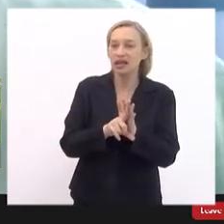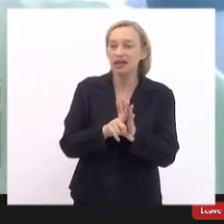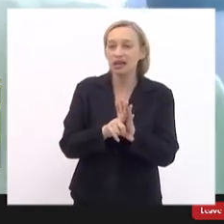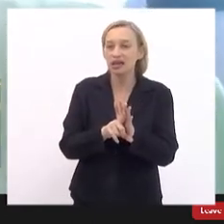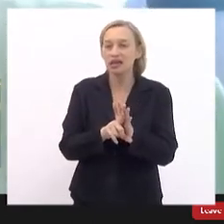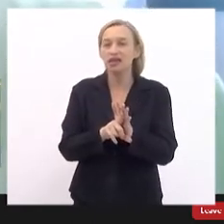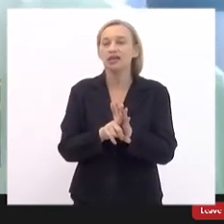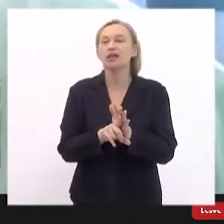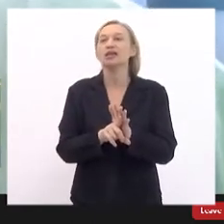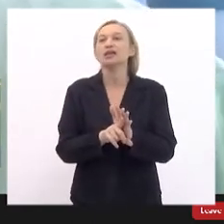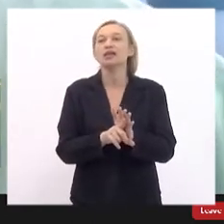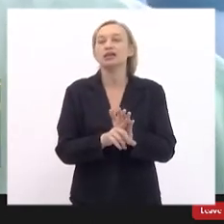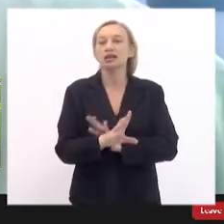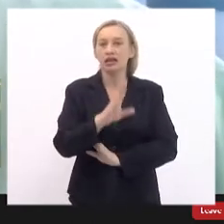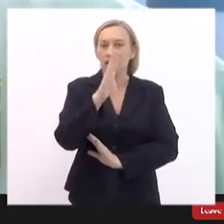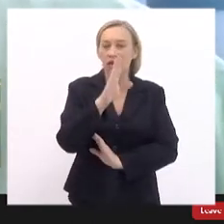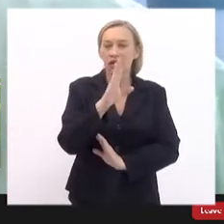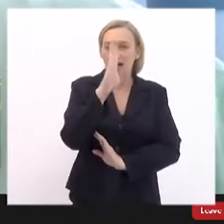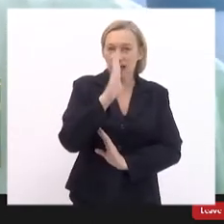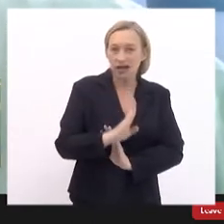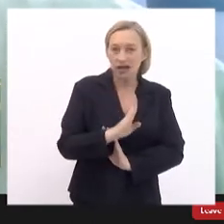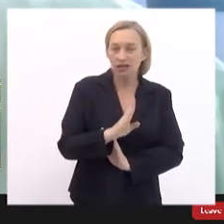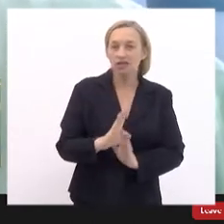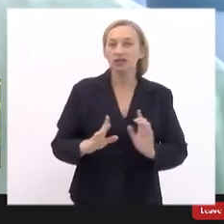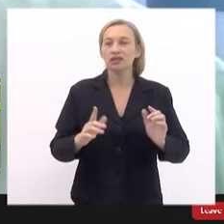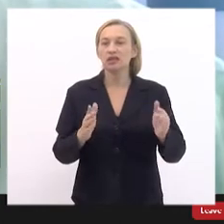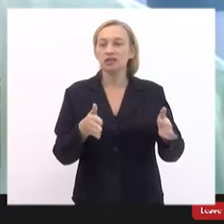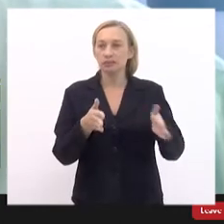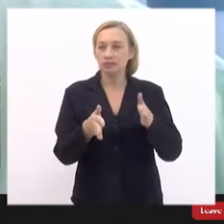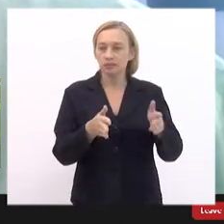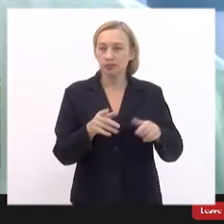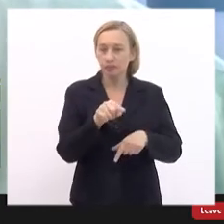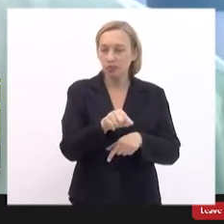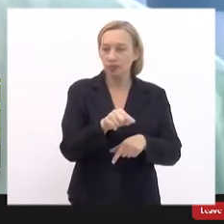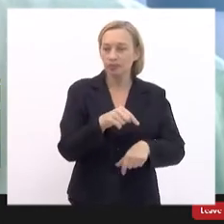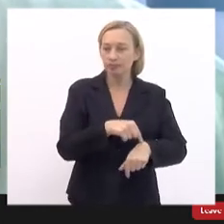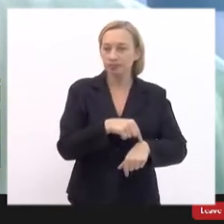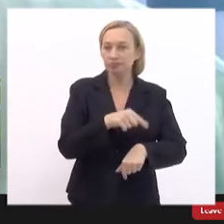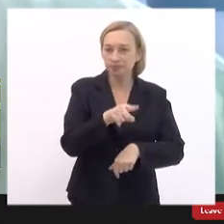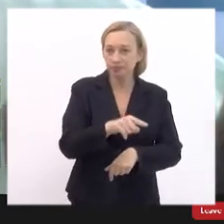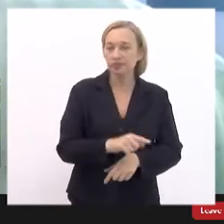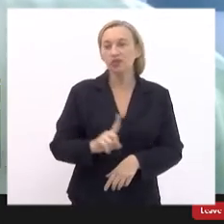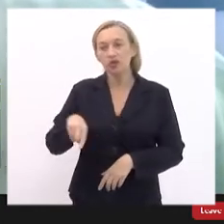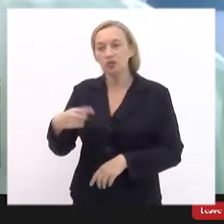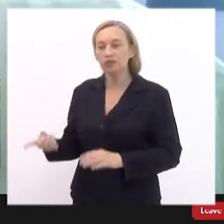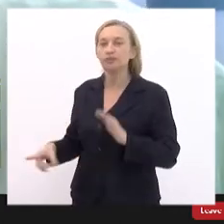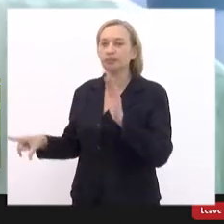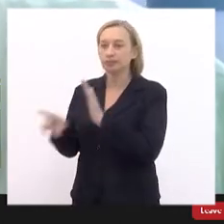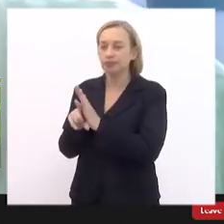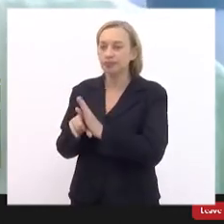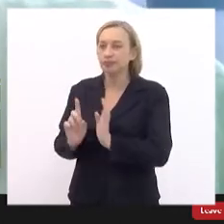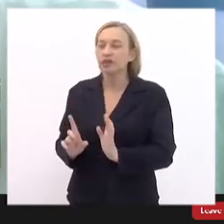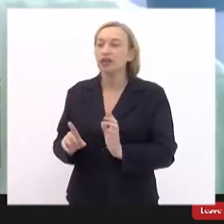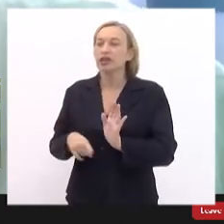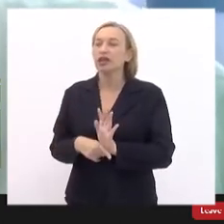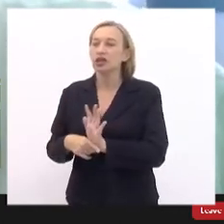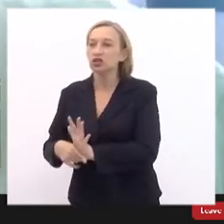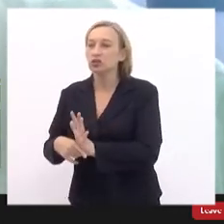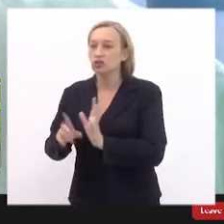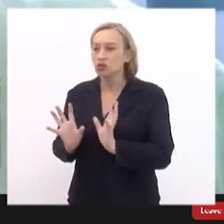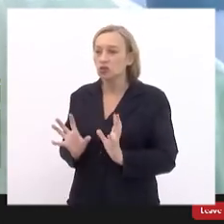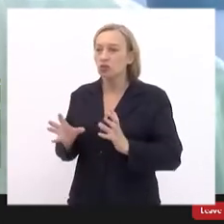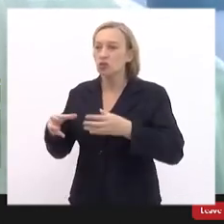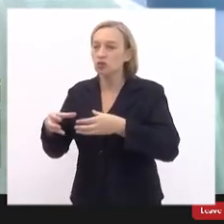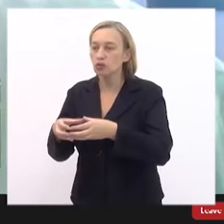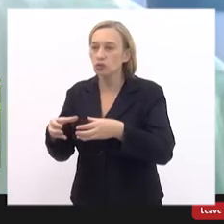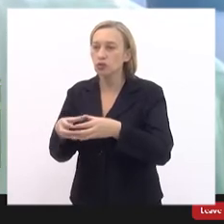Então, essa é uma. Outras leis, por exemplo, que ajudam especificamente as cooperativas de catadores.